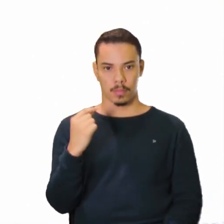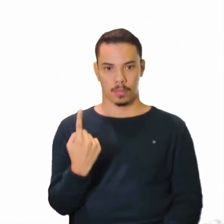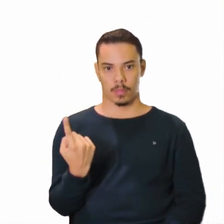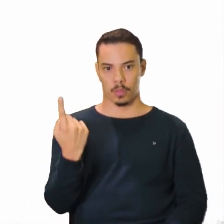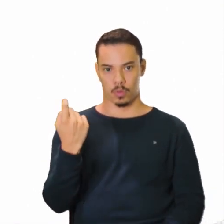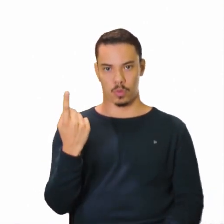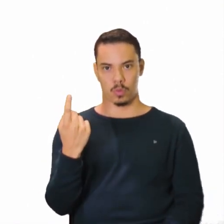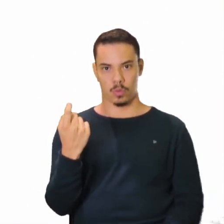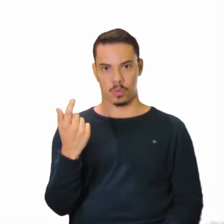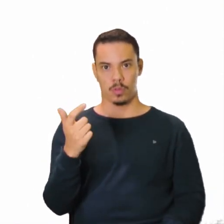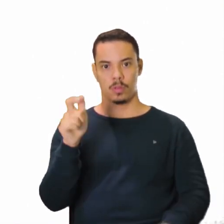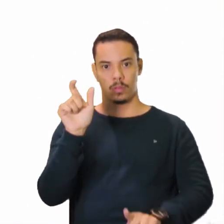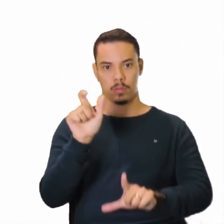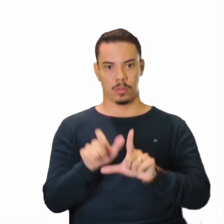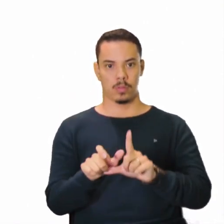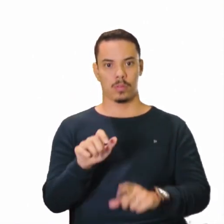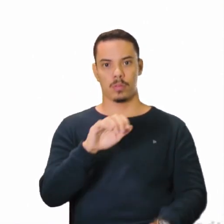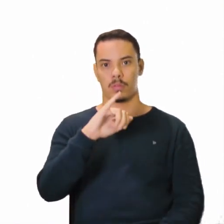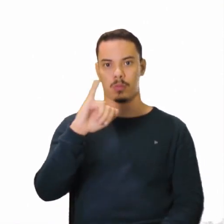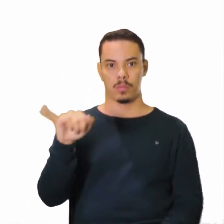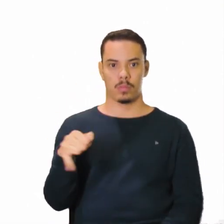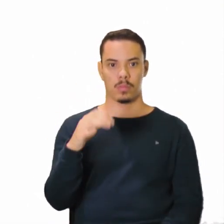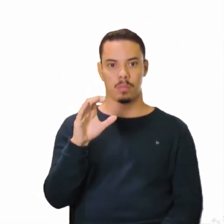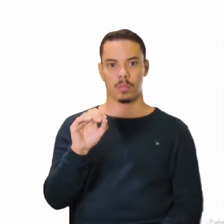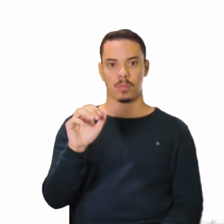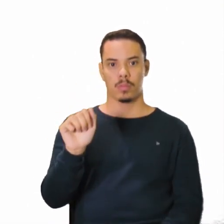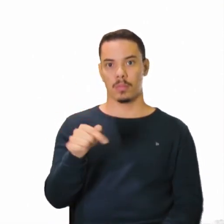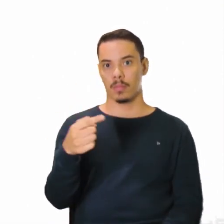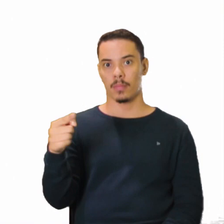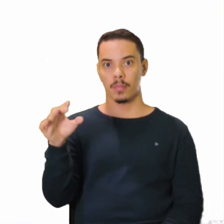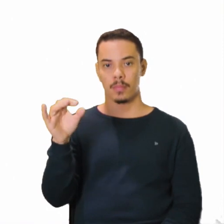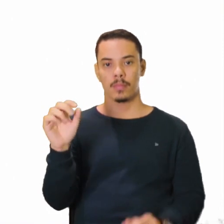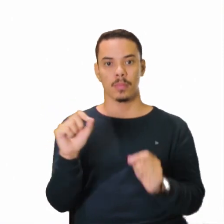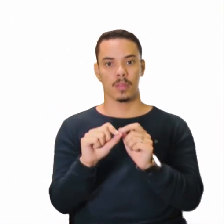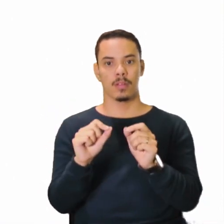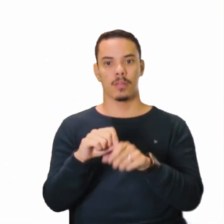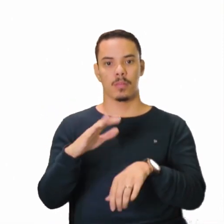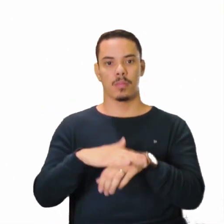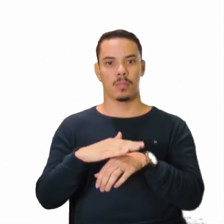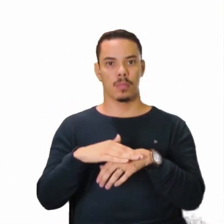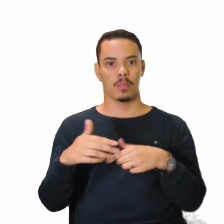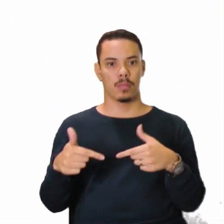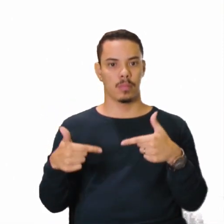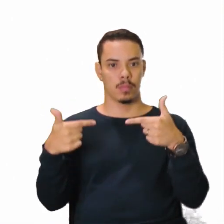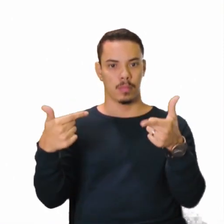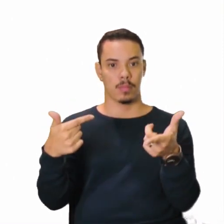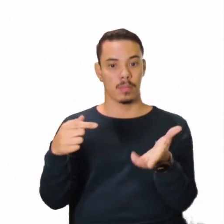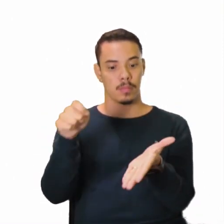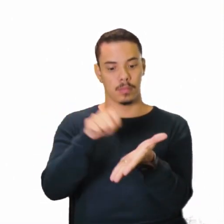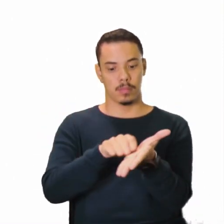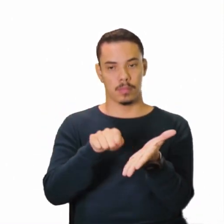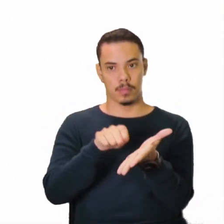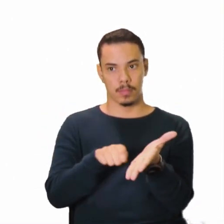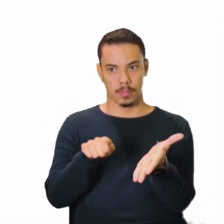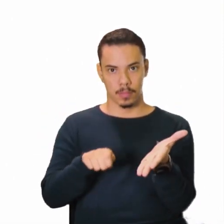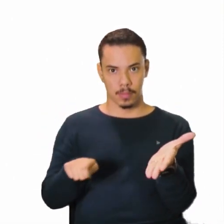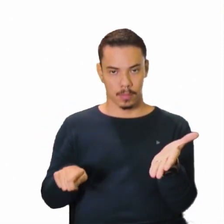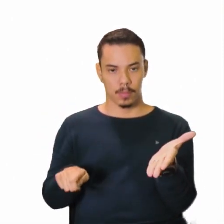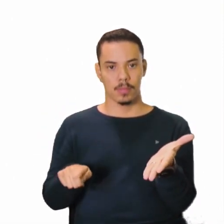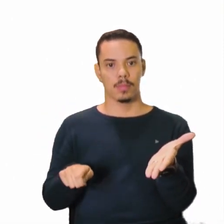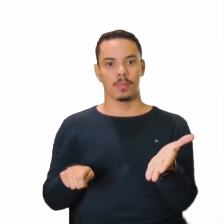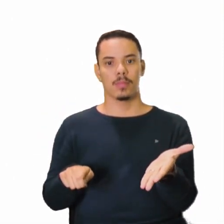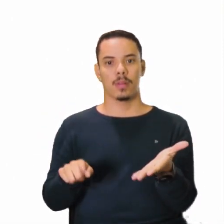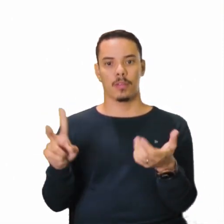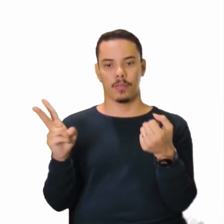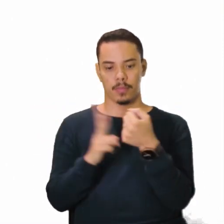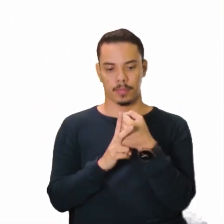único sujeito, João, que ele faz uma ação que é escrever, sendo assim, esse é o